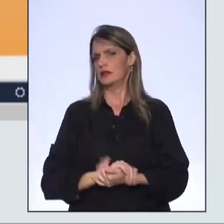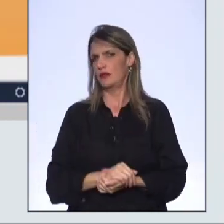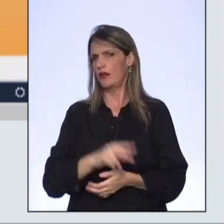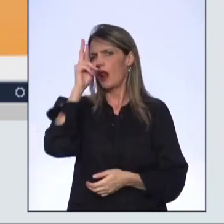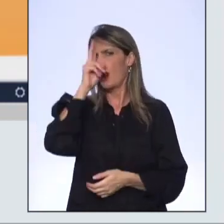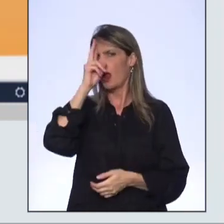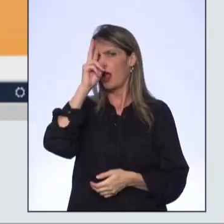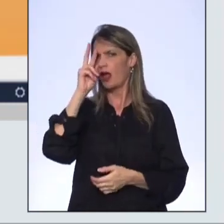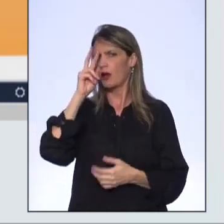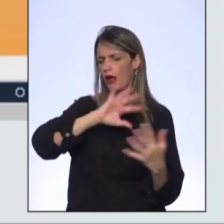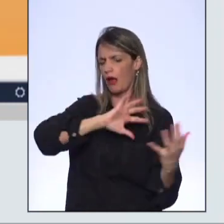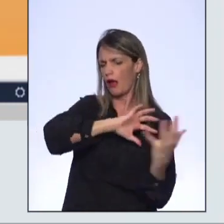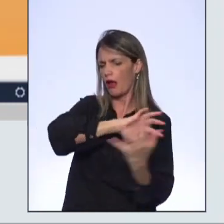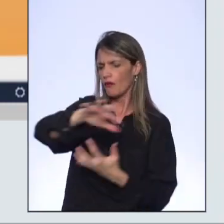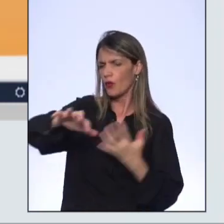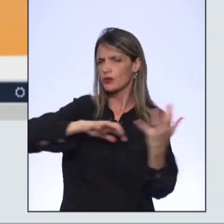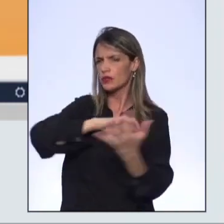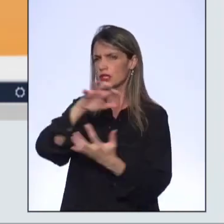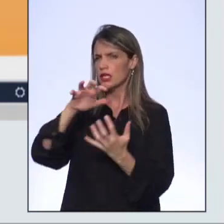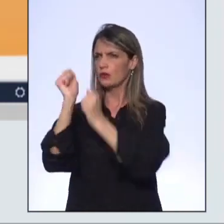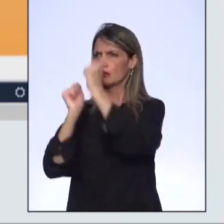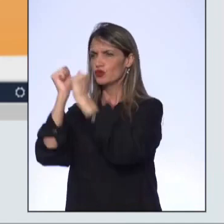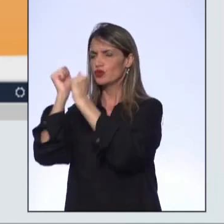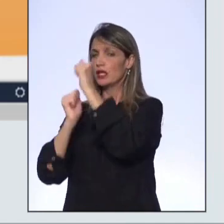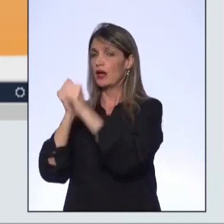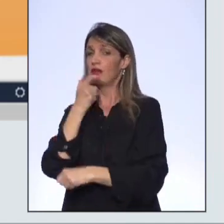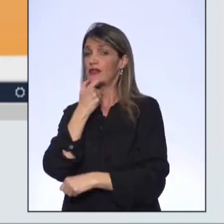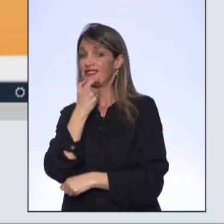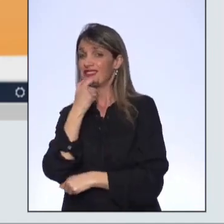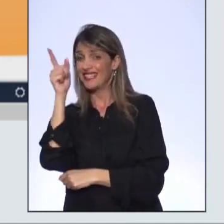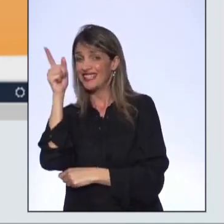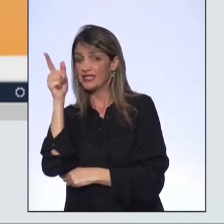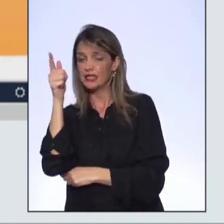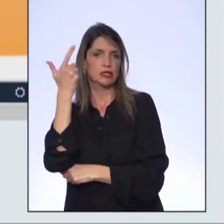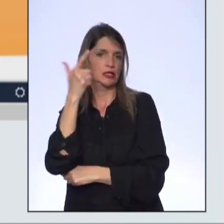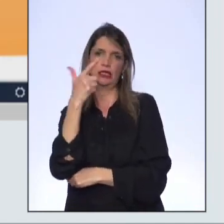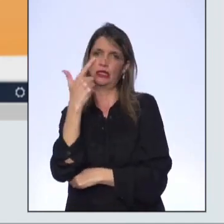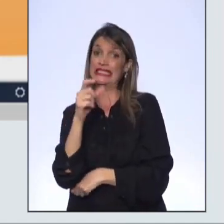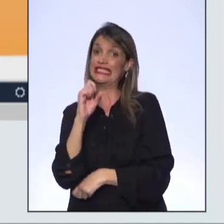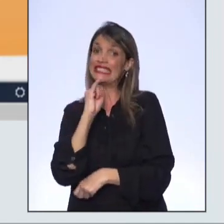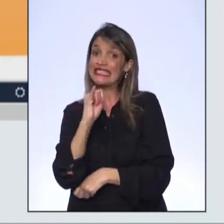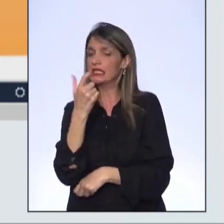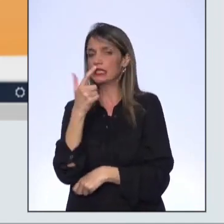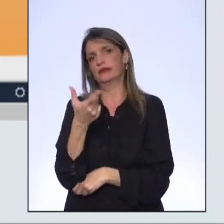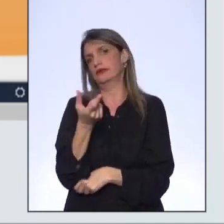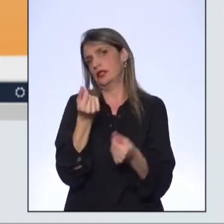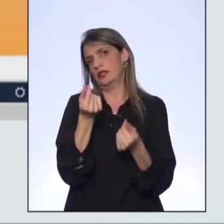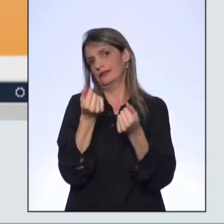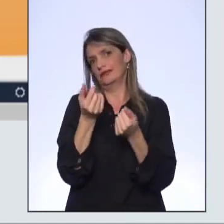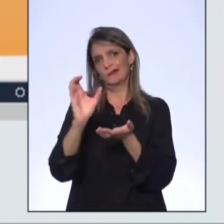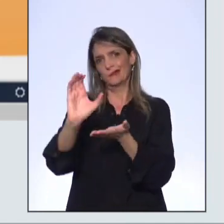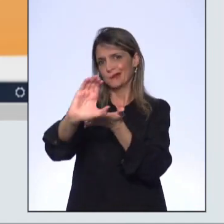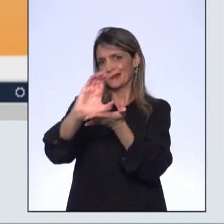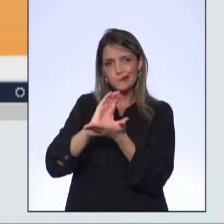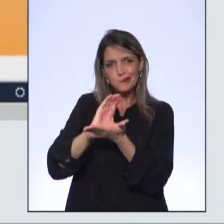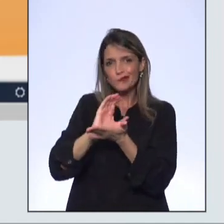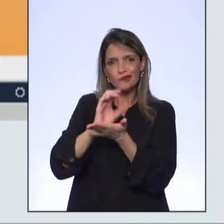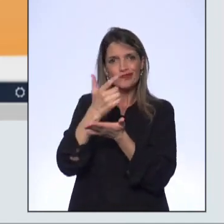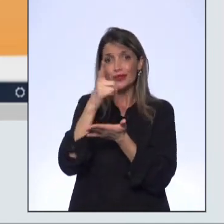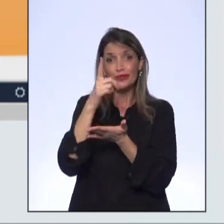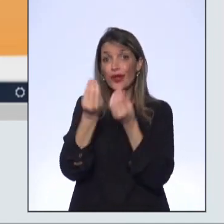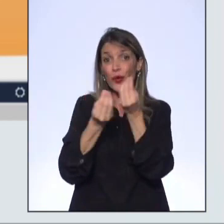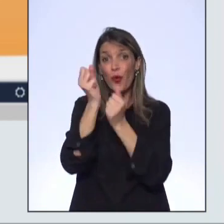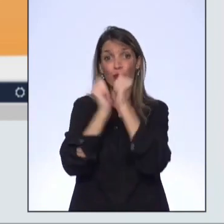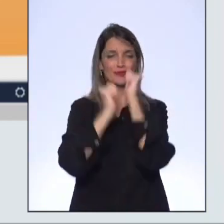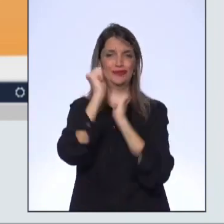da Revolução Industrial Inglesa? Pois é, sem capital não tem processo de industrialização. O capital para